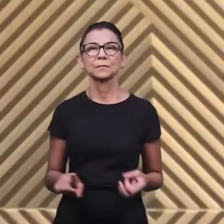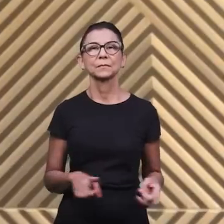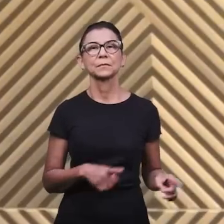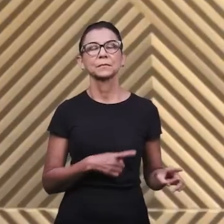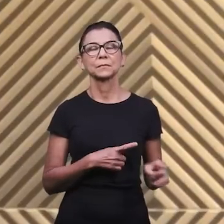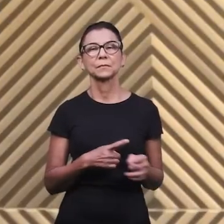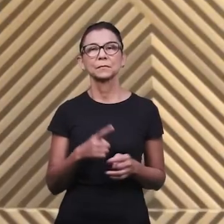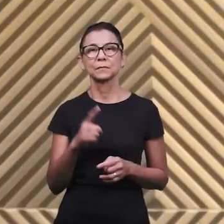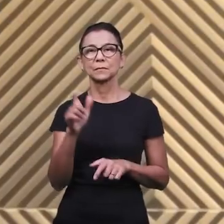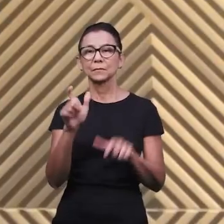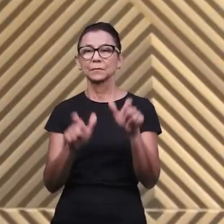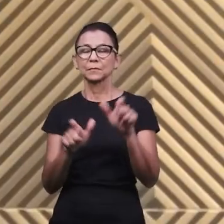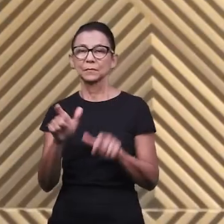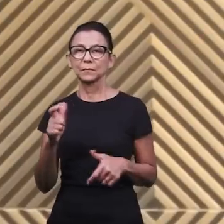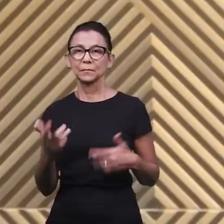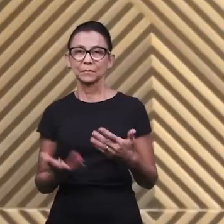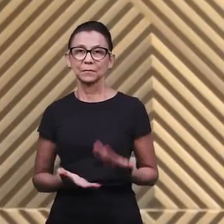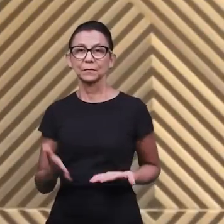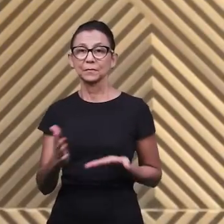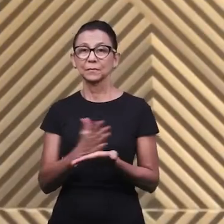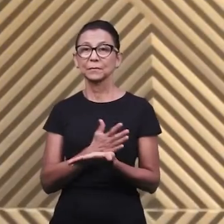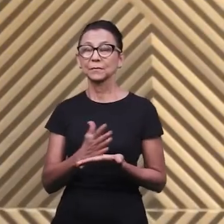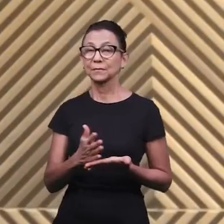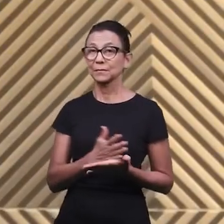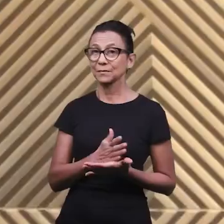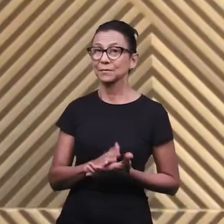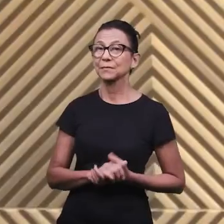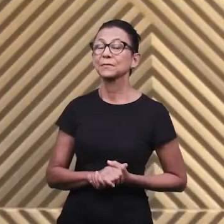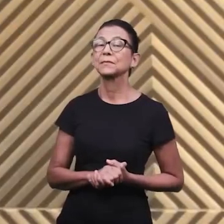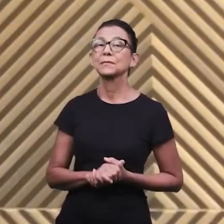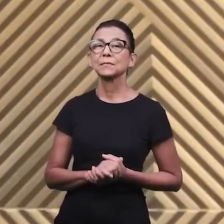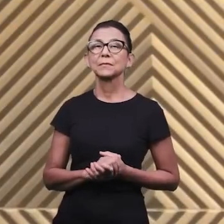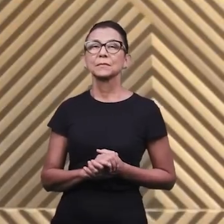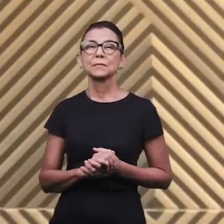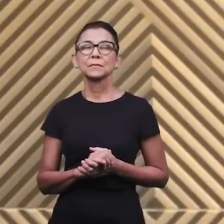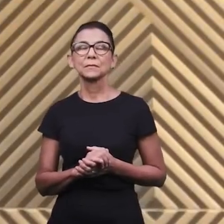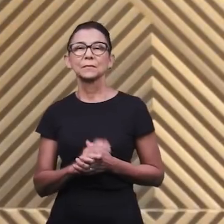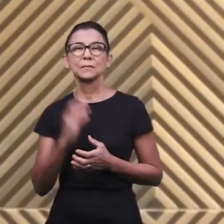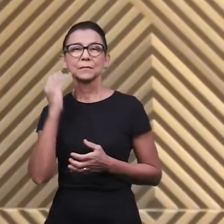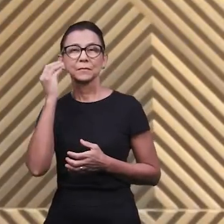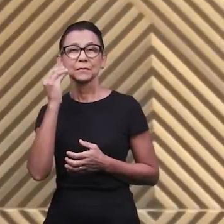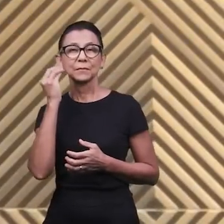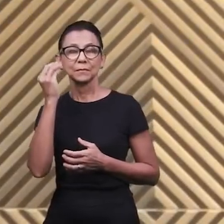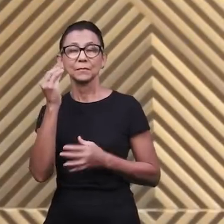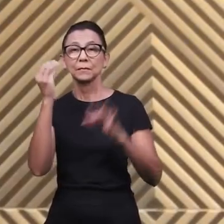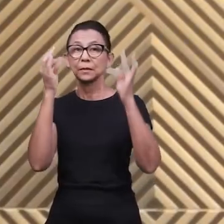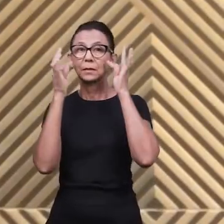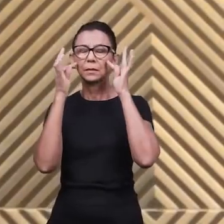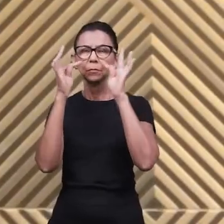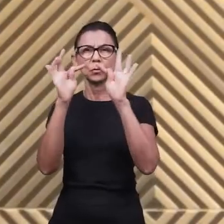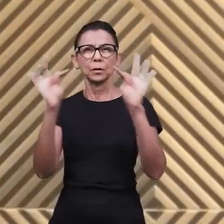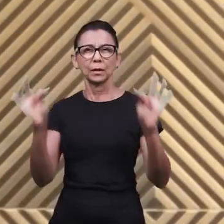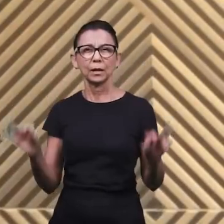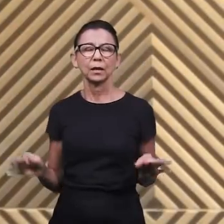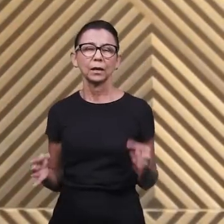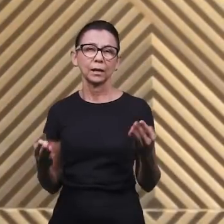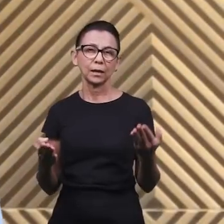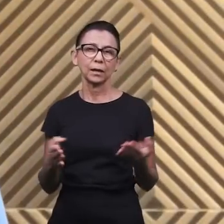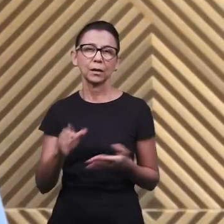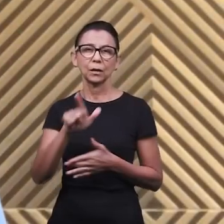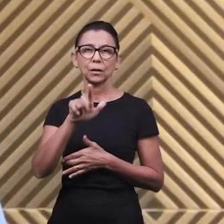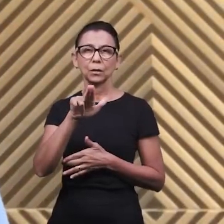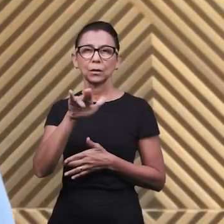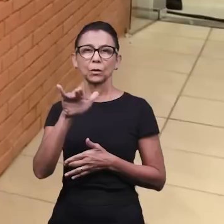Alguns dos nossos irmãos fizeram questão de compartilhar conosco algumas experiências vividas. Caso do nosso irmão